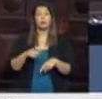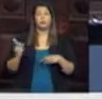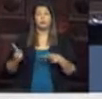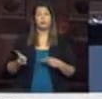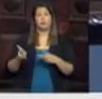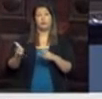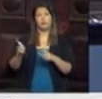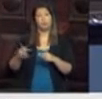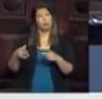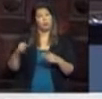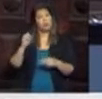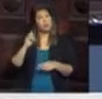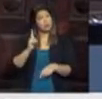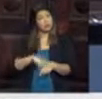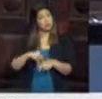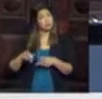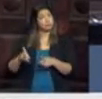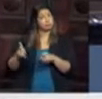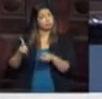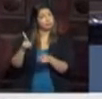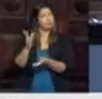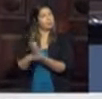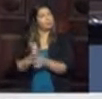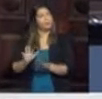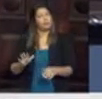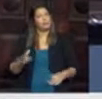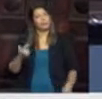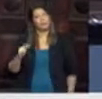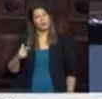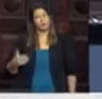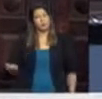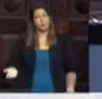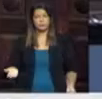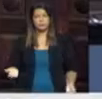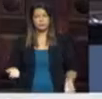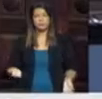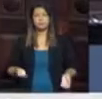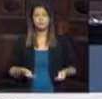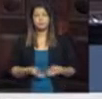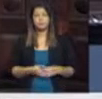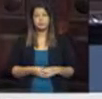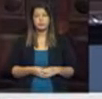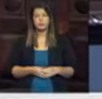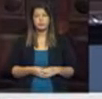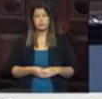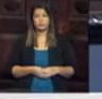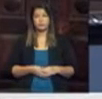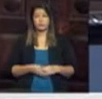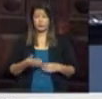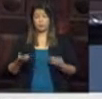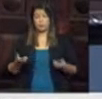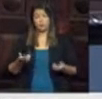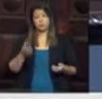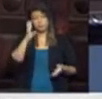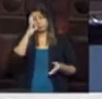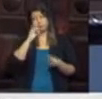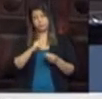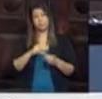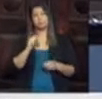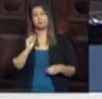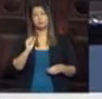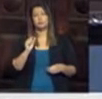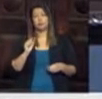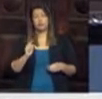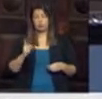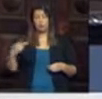né? Senão não é incentivo. Você vê o descontrole. Foi objeto de